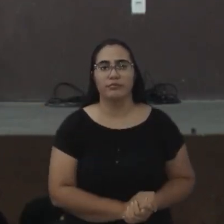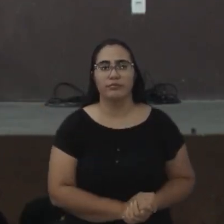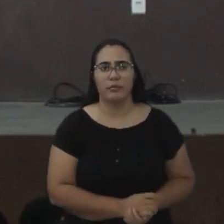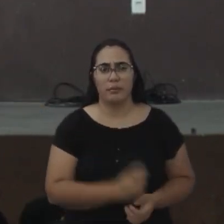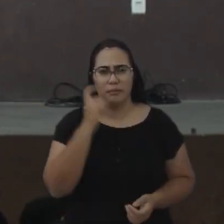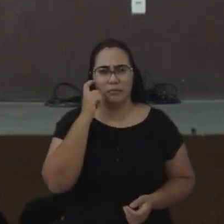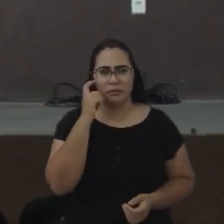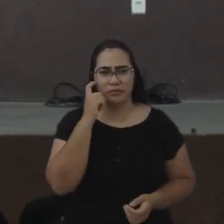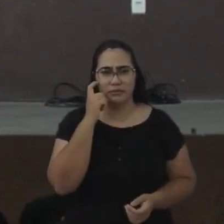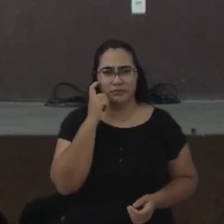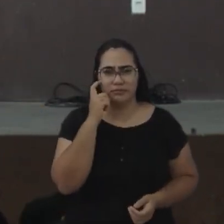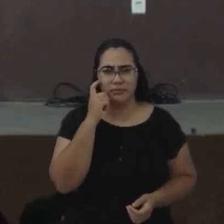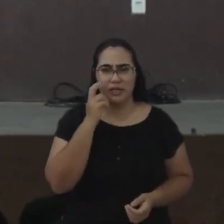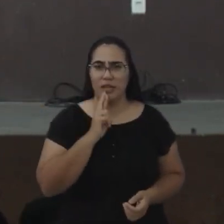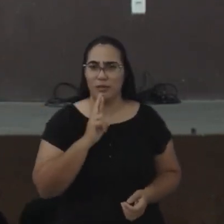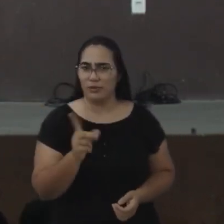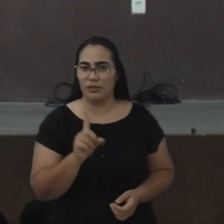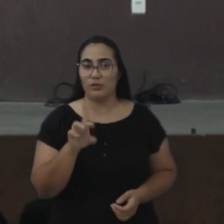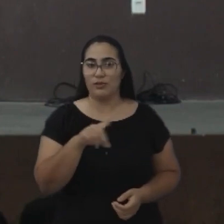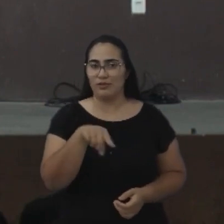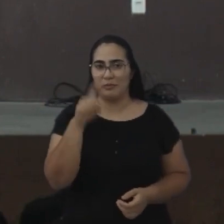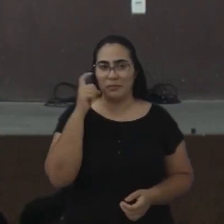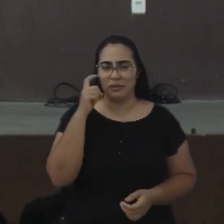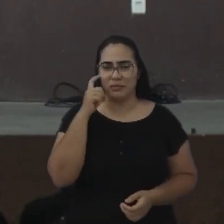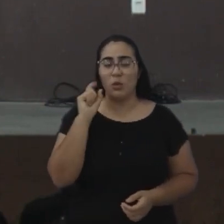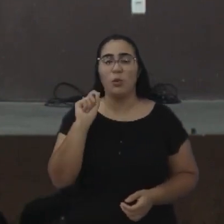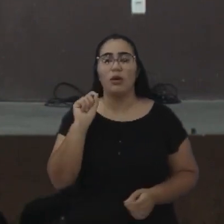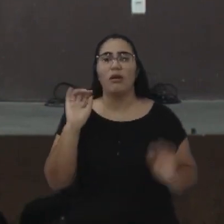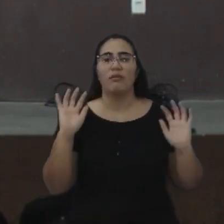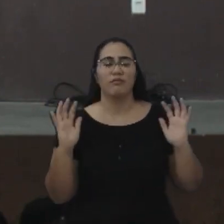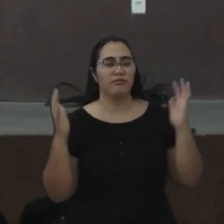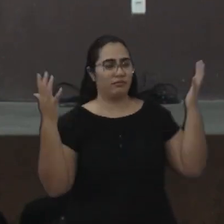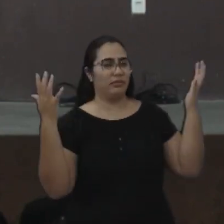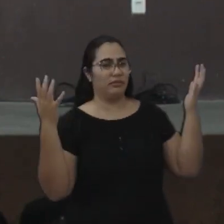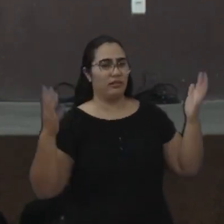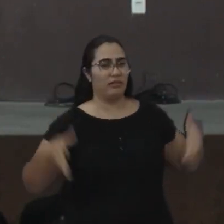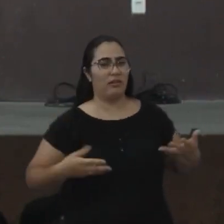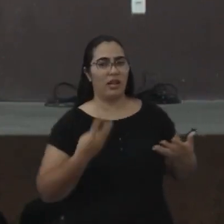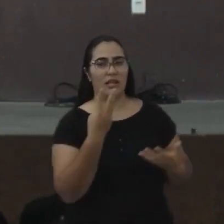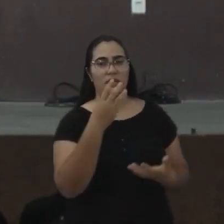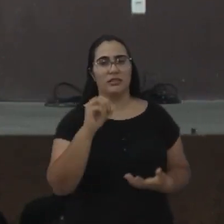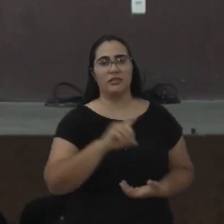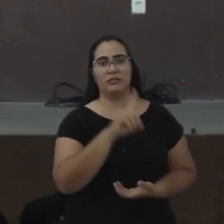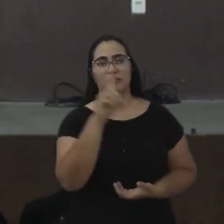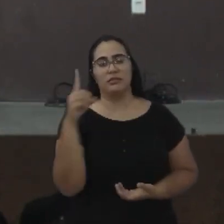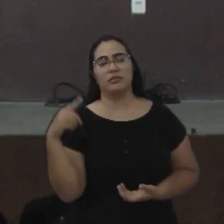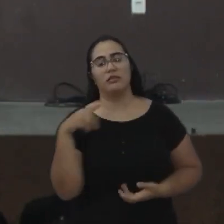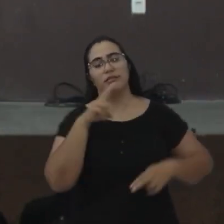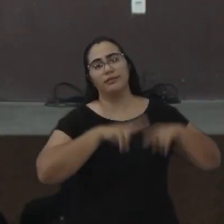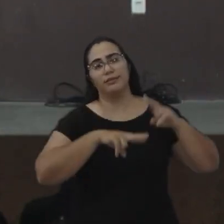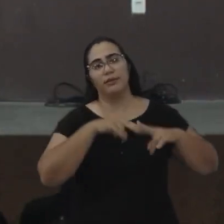Pensa. Não quero responder, eu quero só que você pense. O que está sendo celebrado durante 30 dias ali?